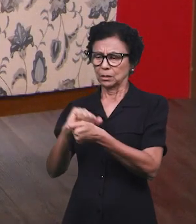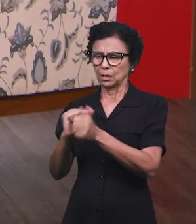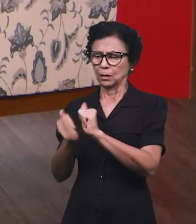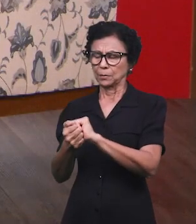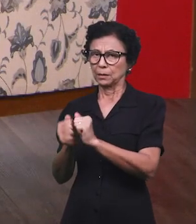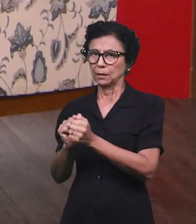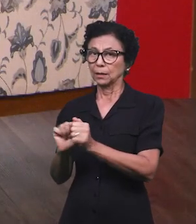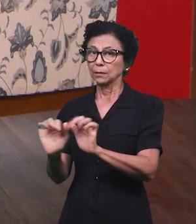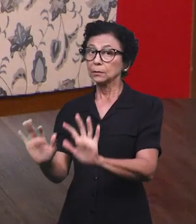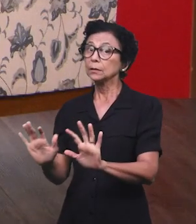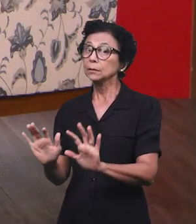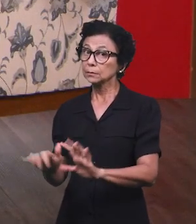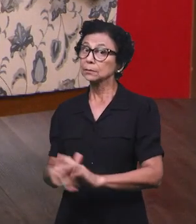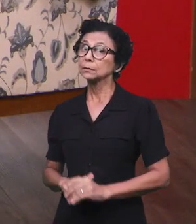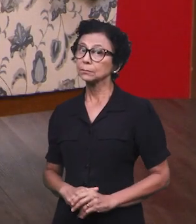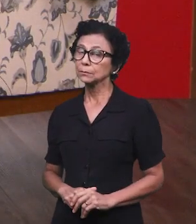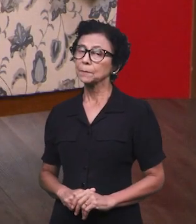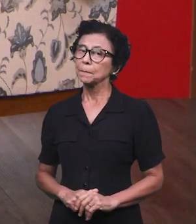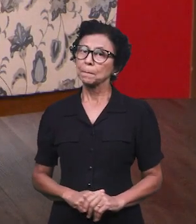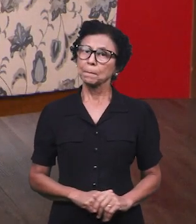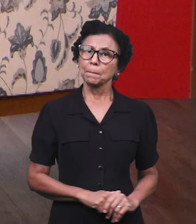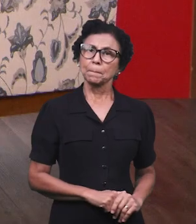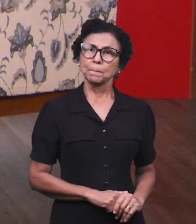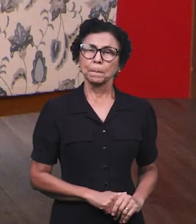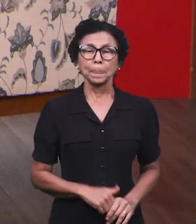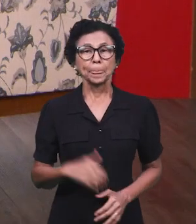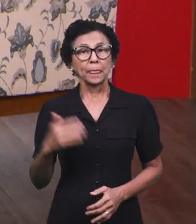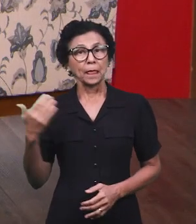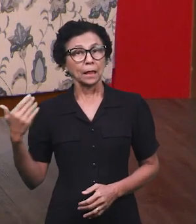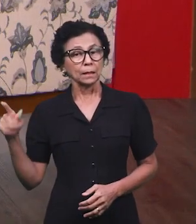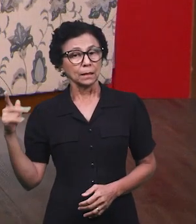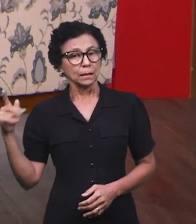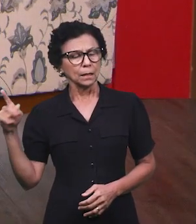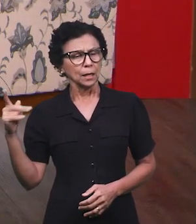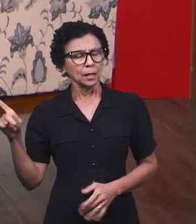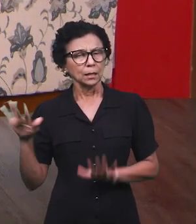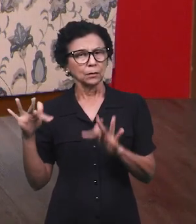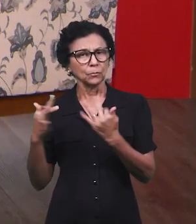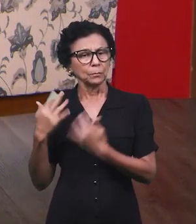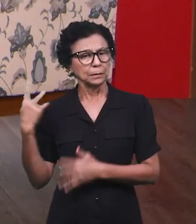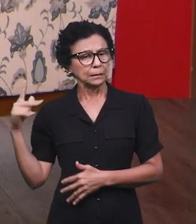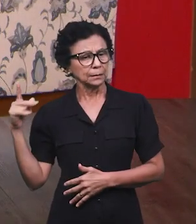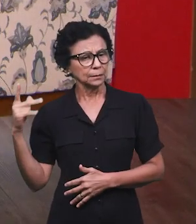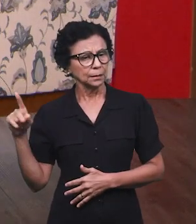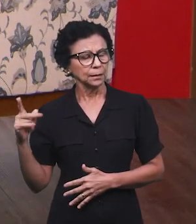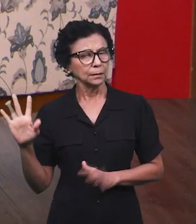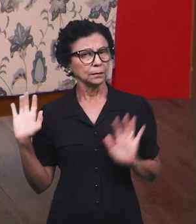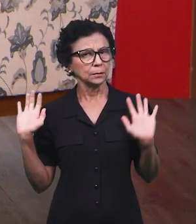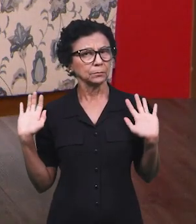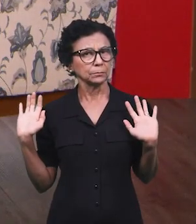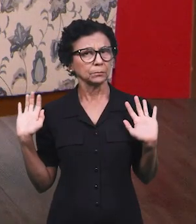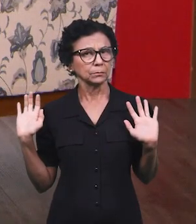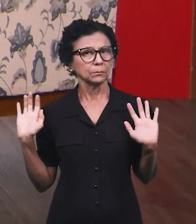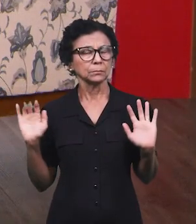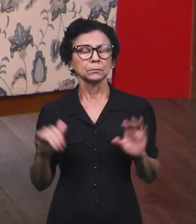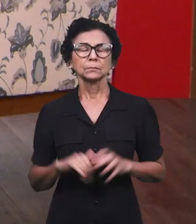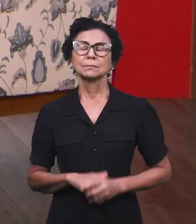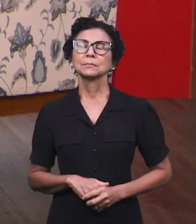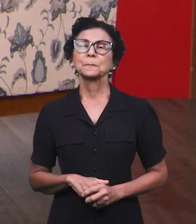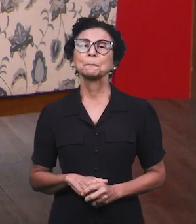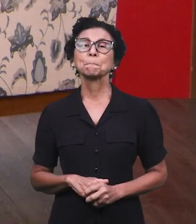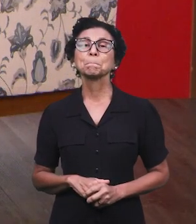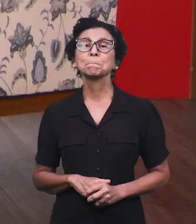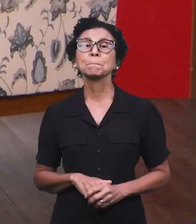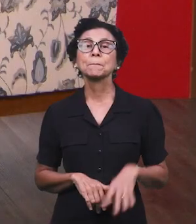dele. Não é como o seu. Ele tem um relacionamento dele, ele tem a família dele. E a sogra